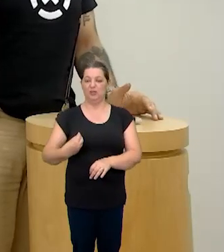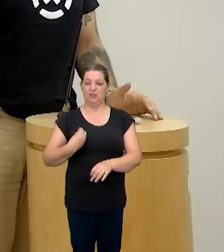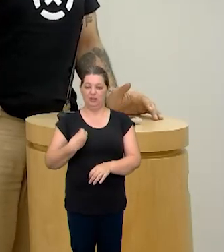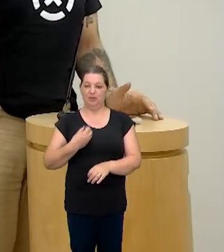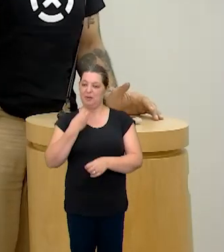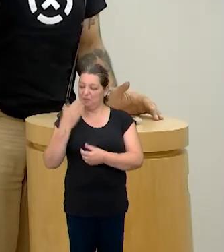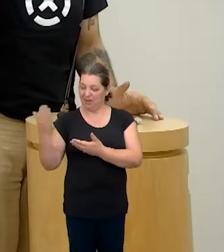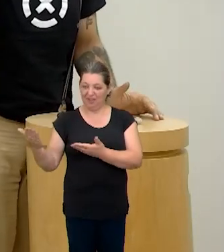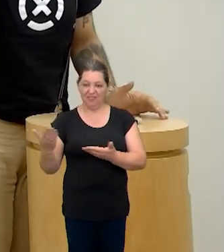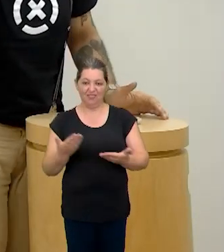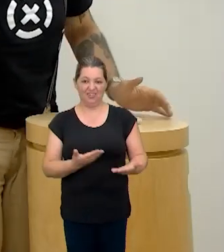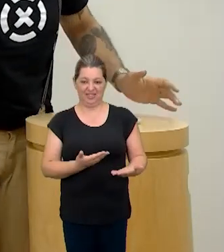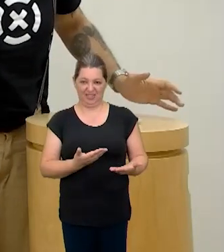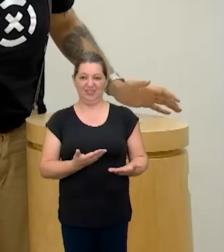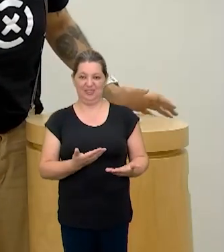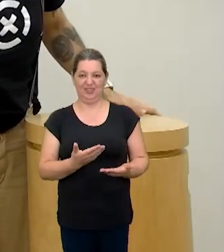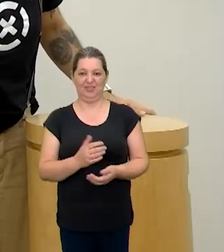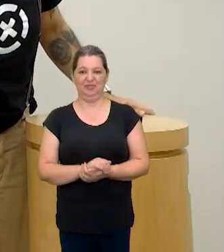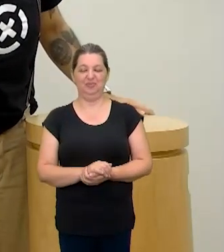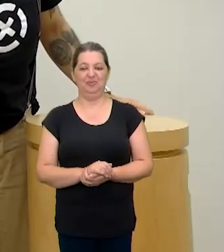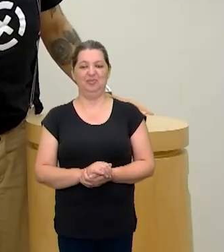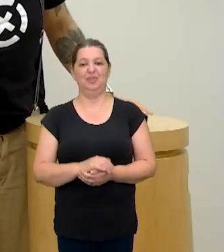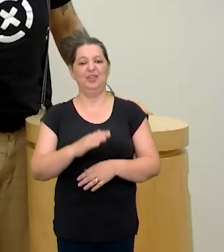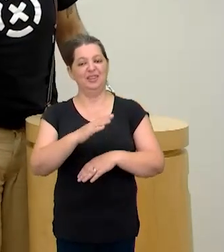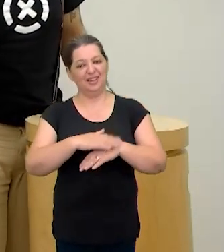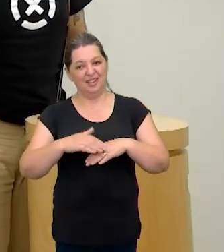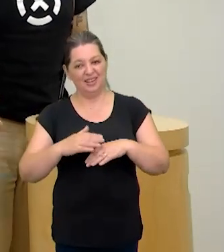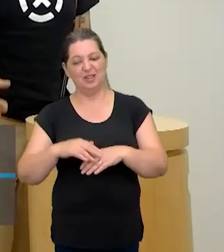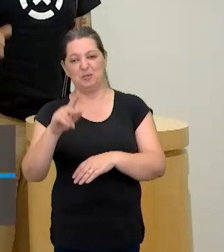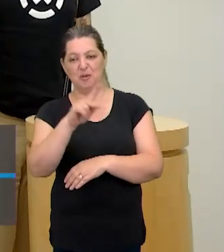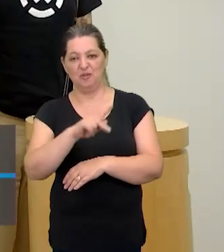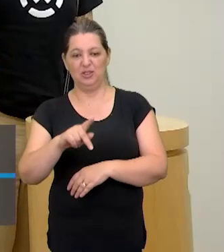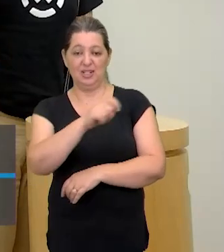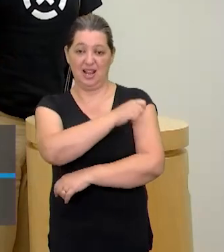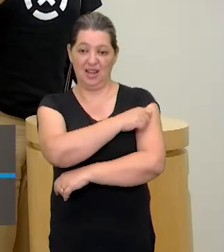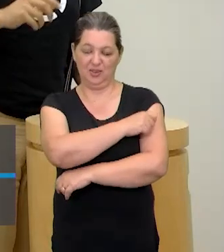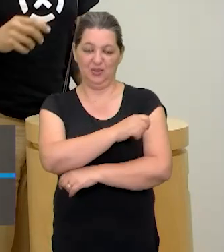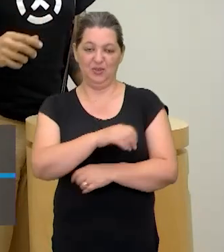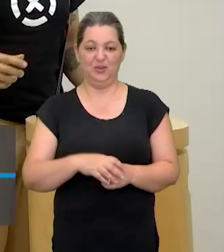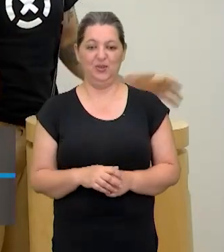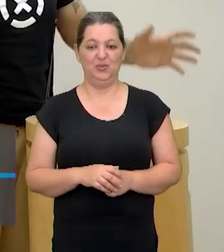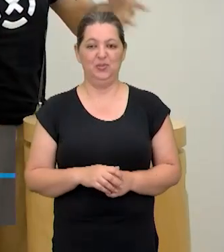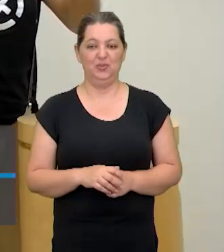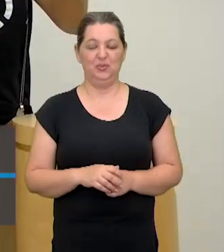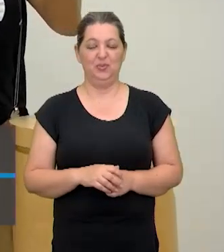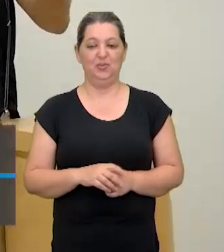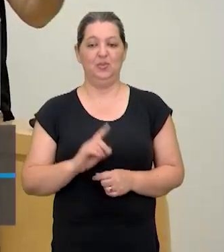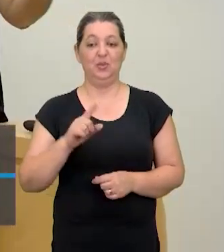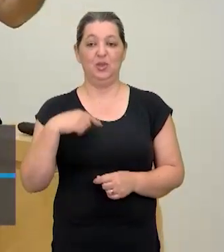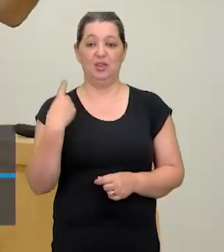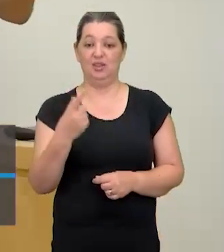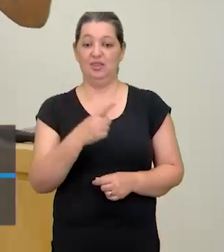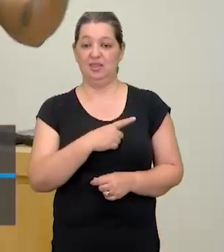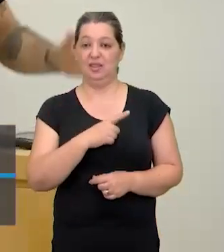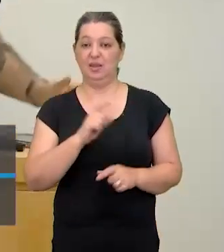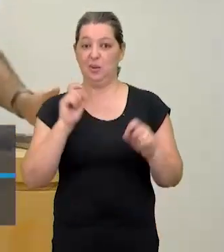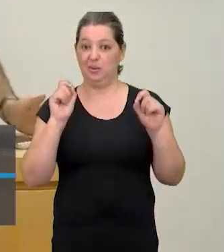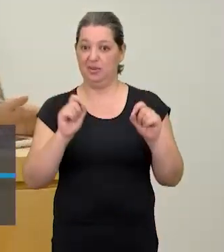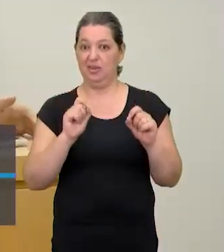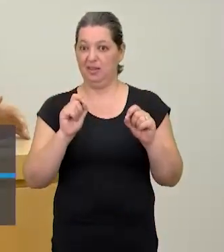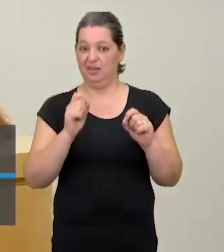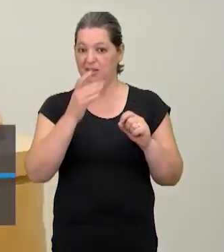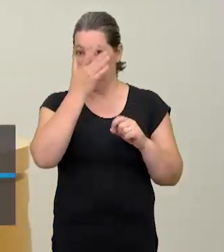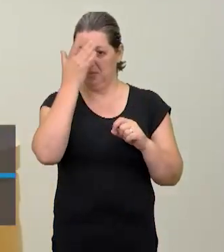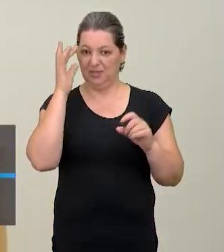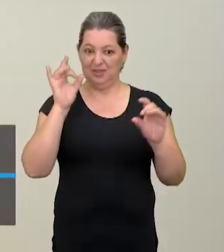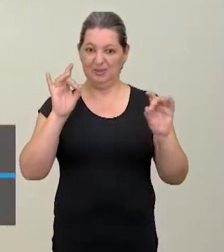sejam bem-vindos, maravilhosos, queridos professores e alunos. E nós temos aqui uma presença super